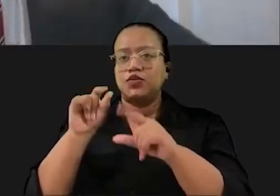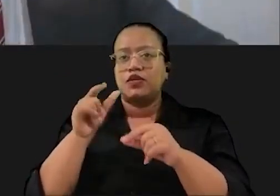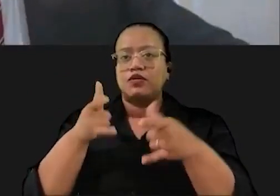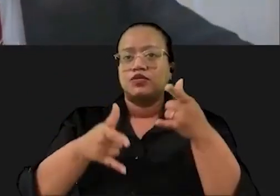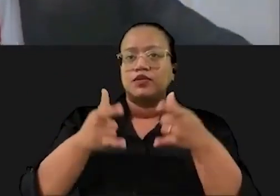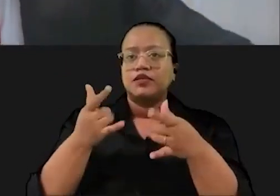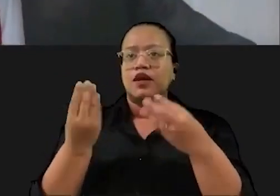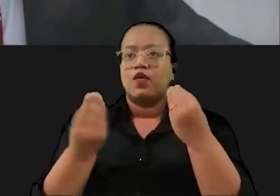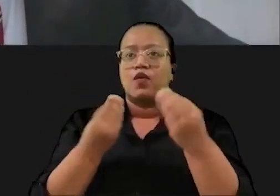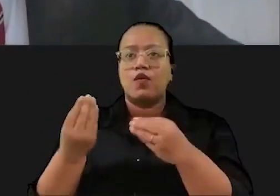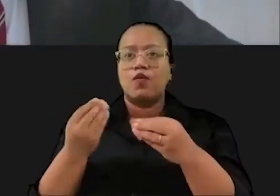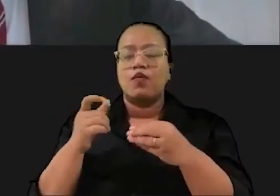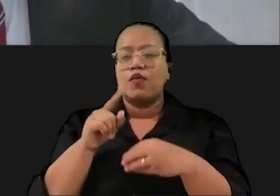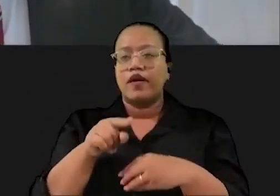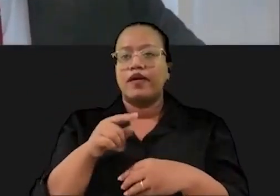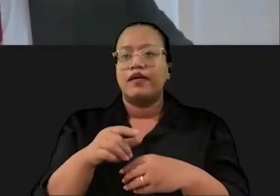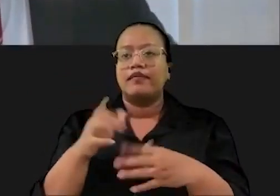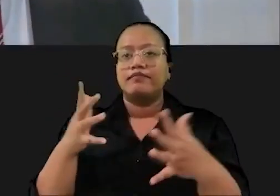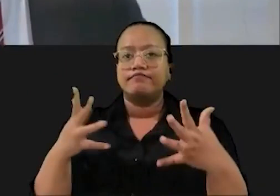imenso alívio.